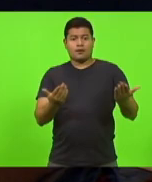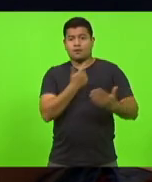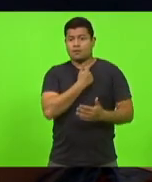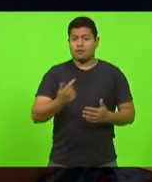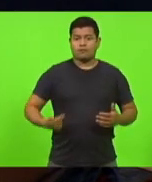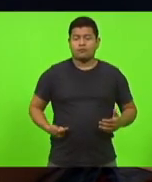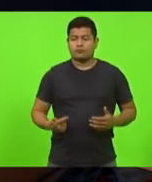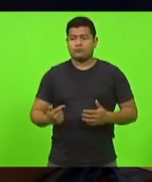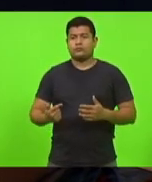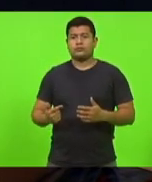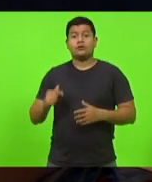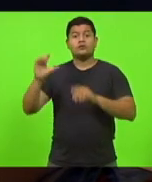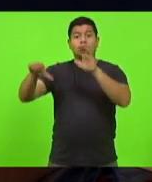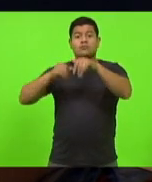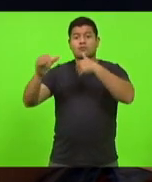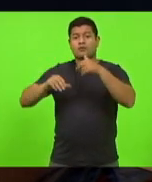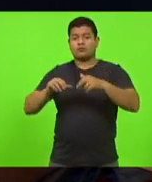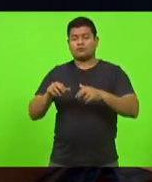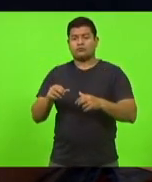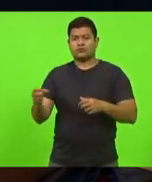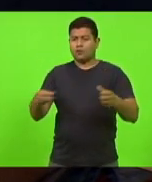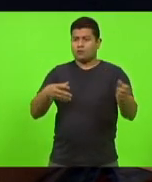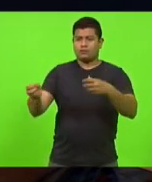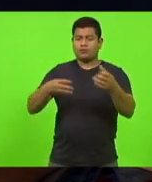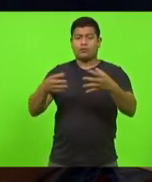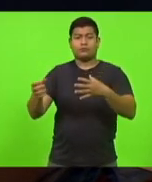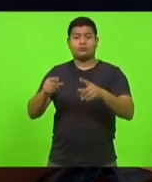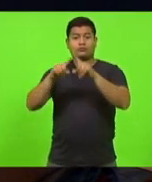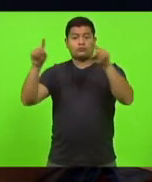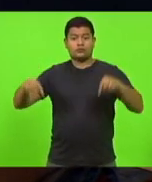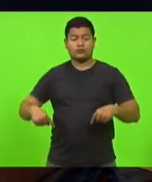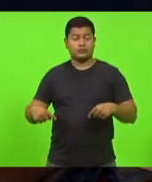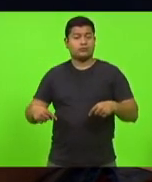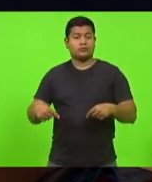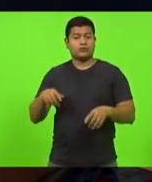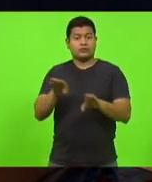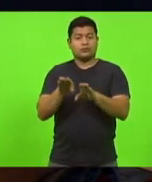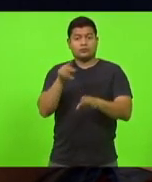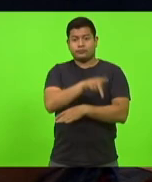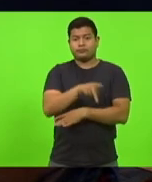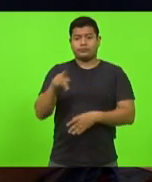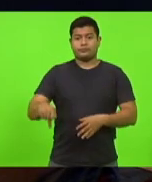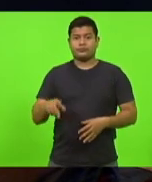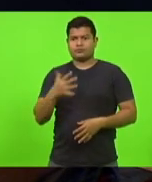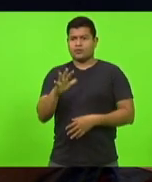contratados novos funcionários e professores no número de